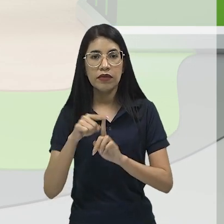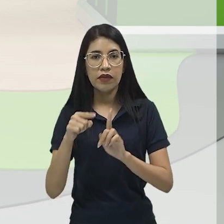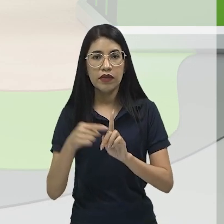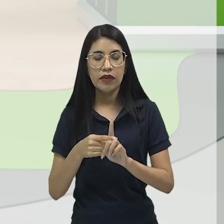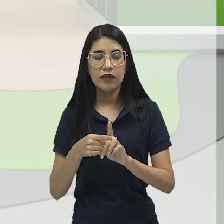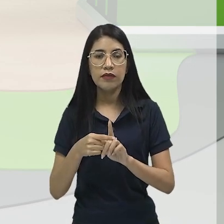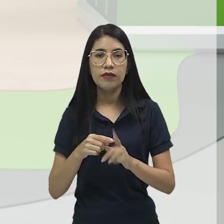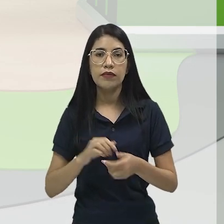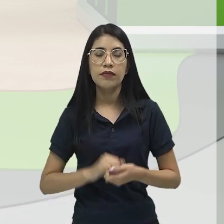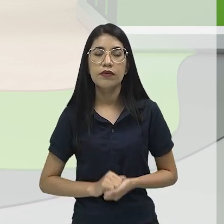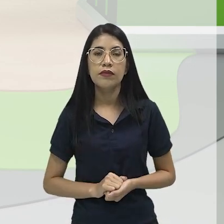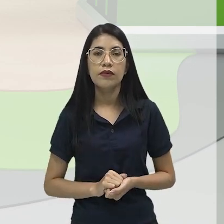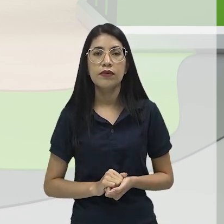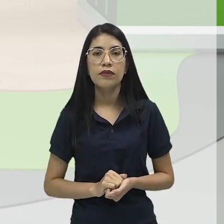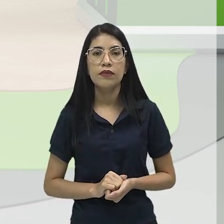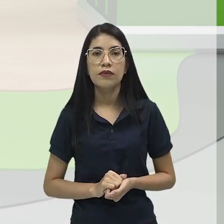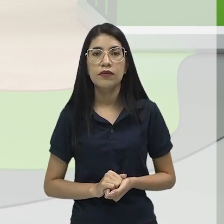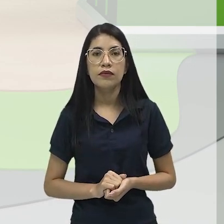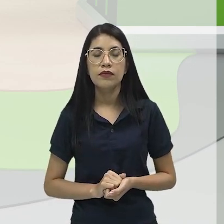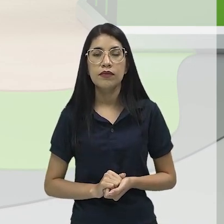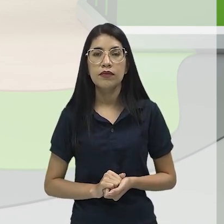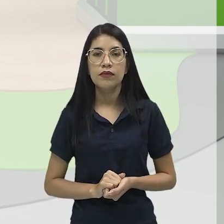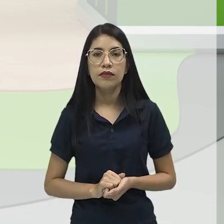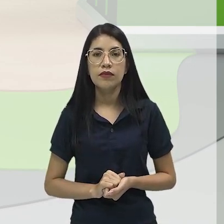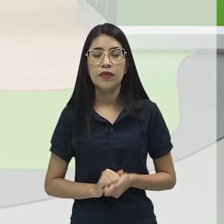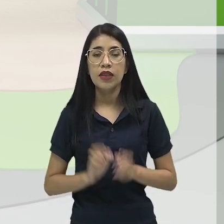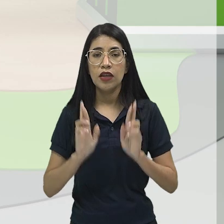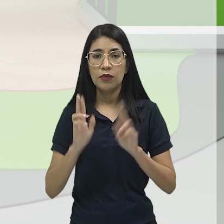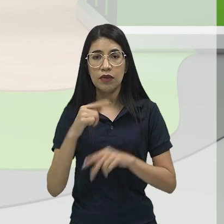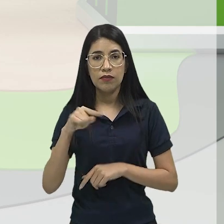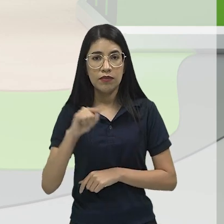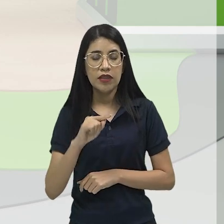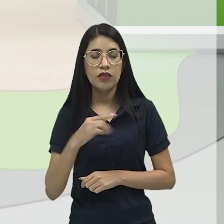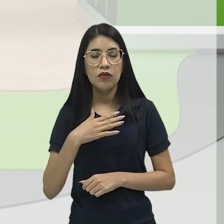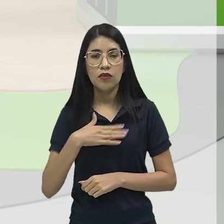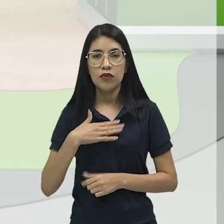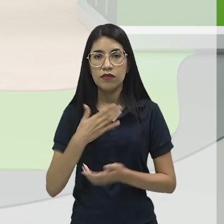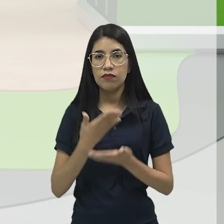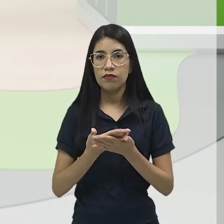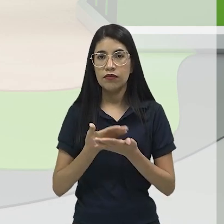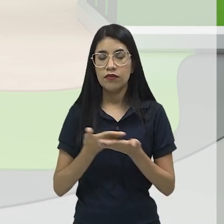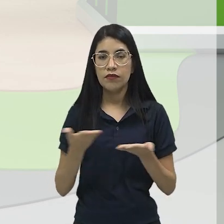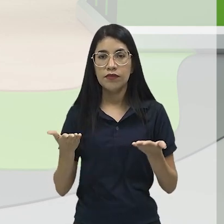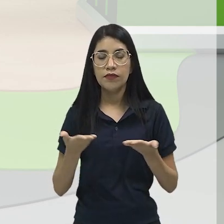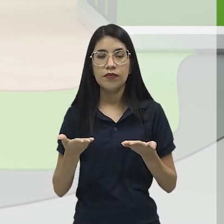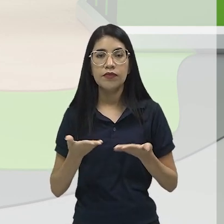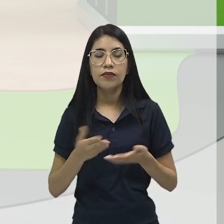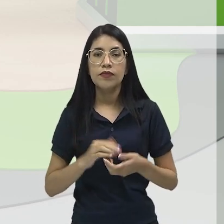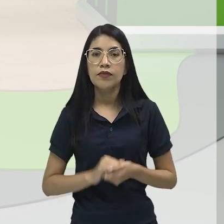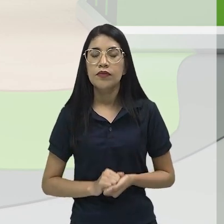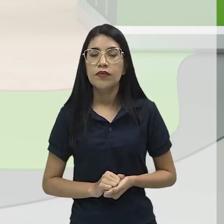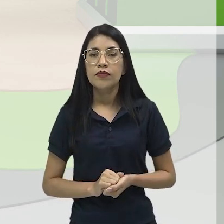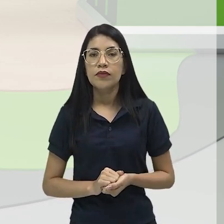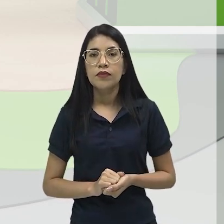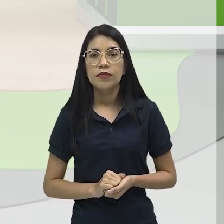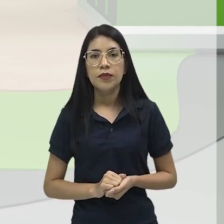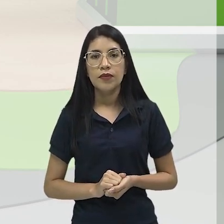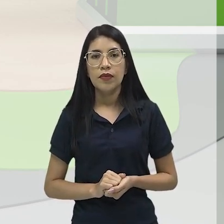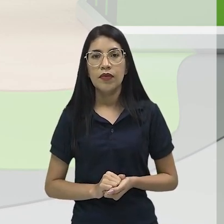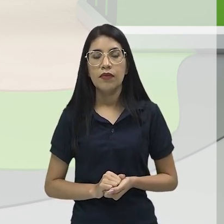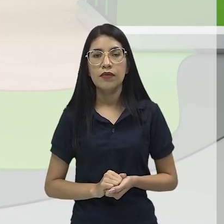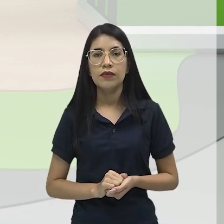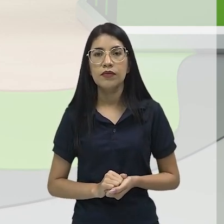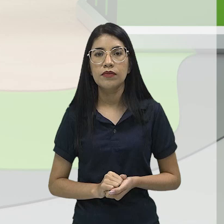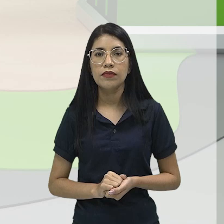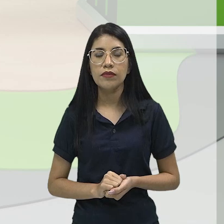adequado da vinda de um bebê. Então, eu espero que vocês tenham gostado aí da nosso início de formação